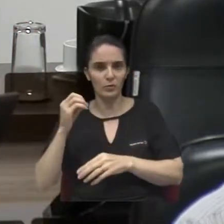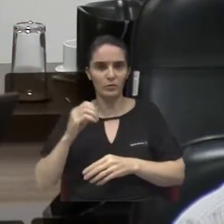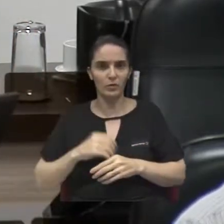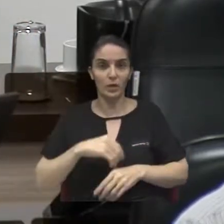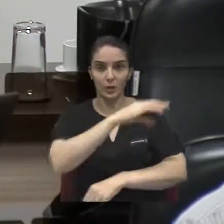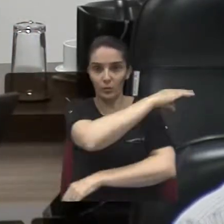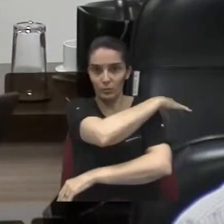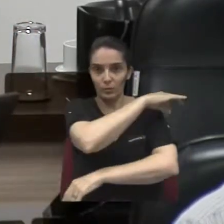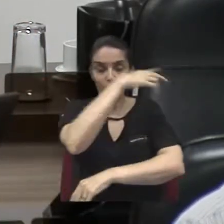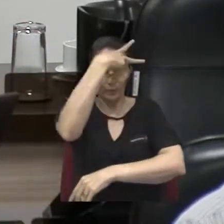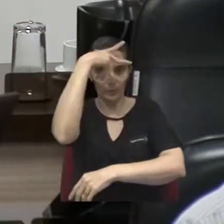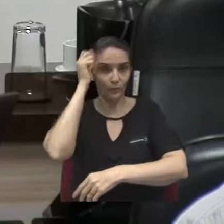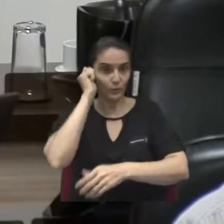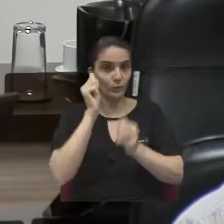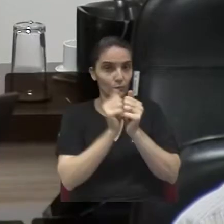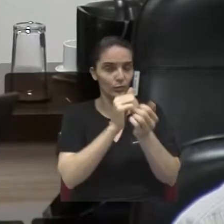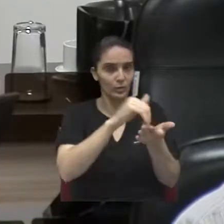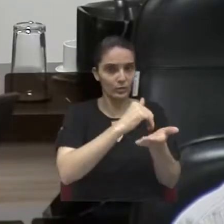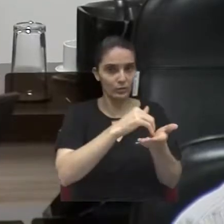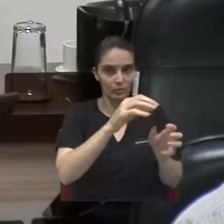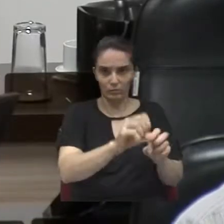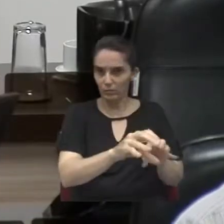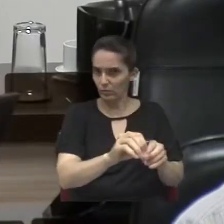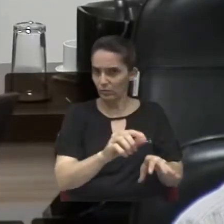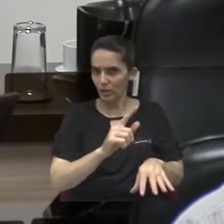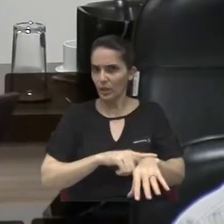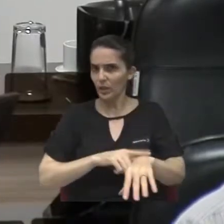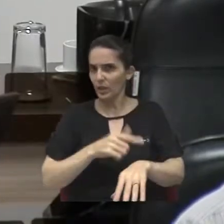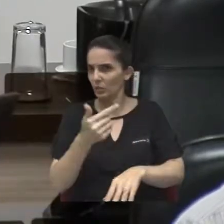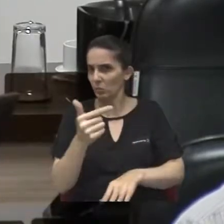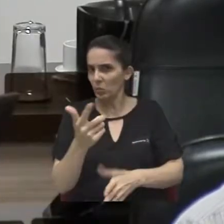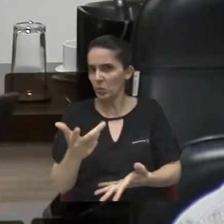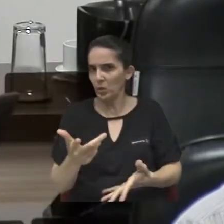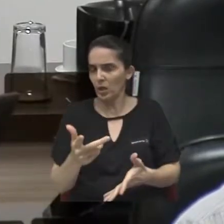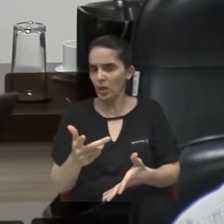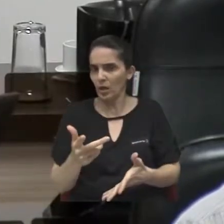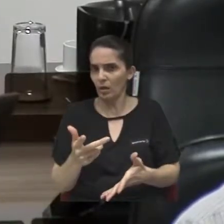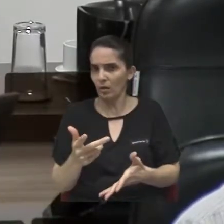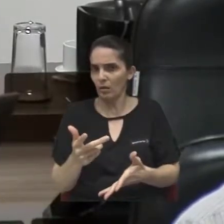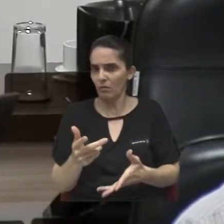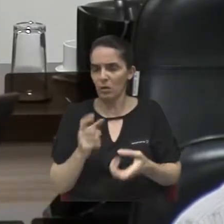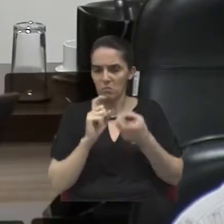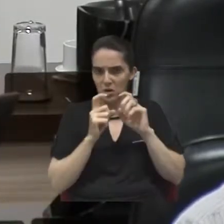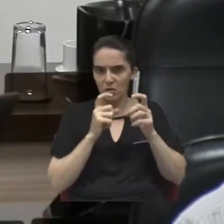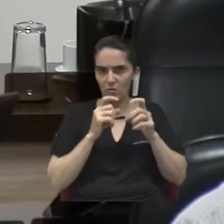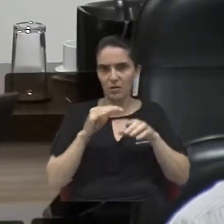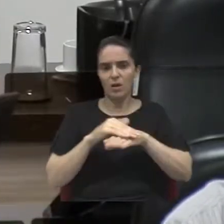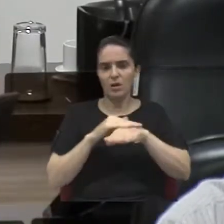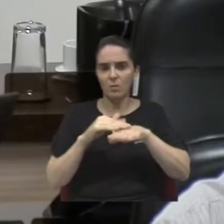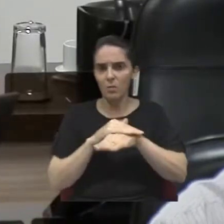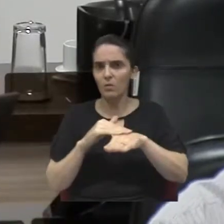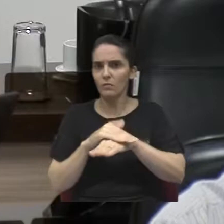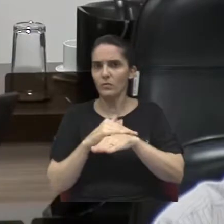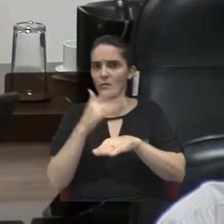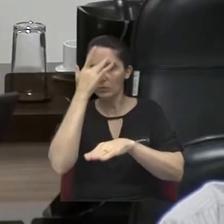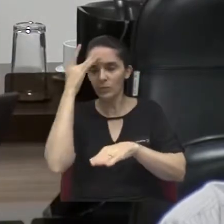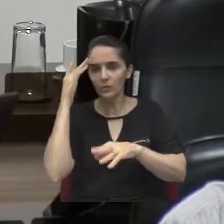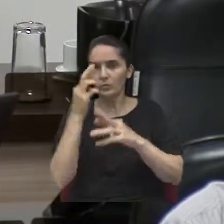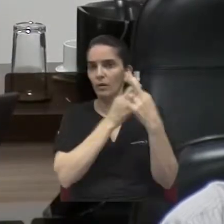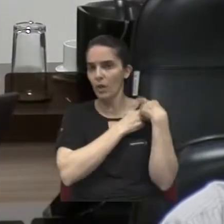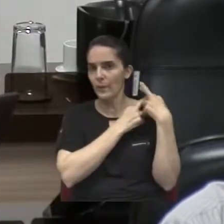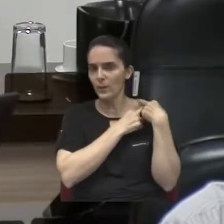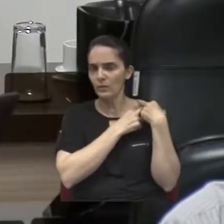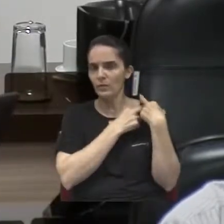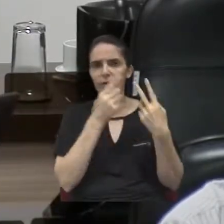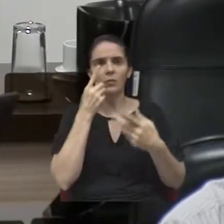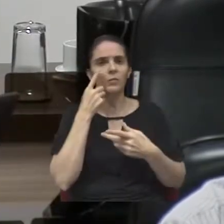Educação não teve tempo hábil para poder sentar, para poder tratar com os competentes, para poder